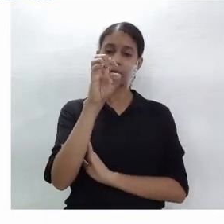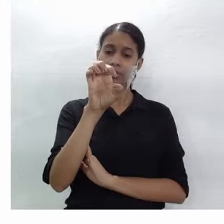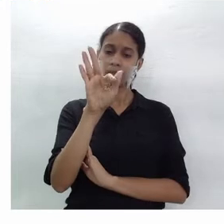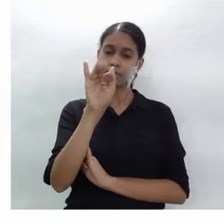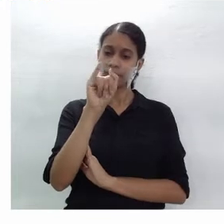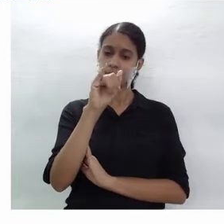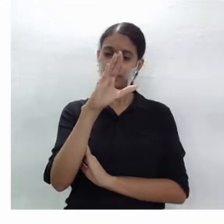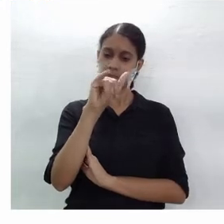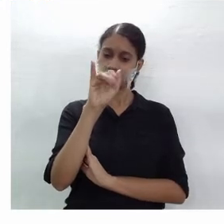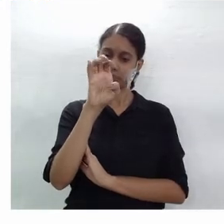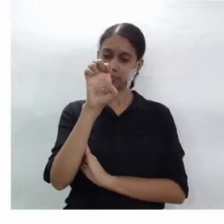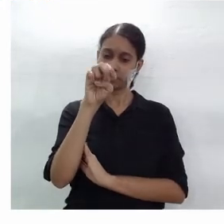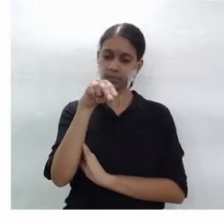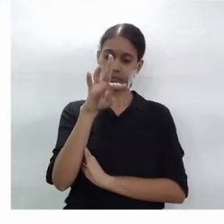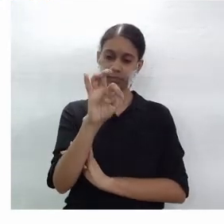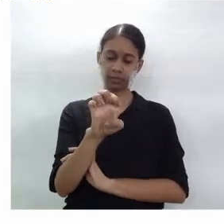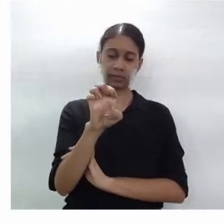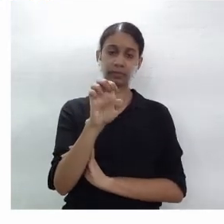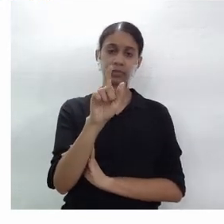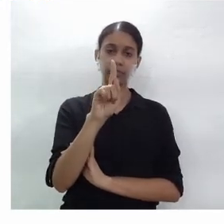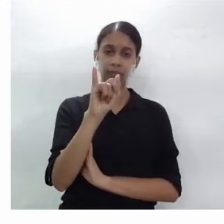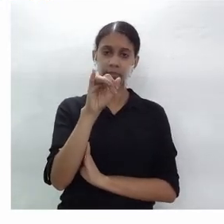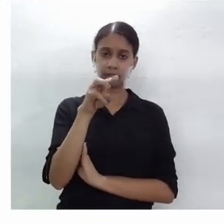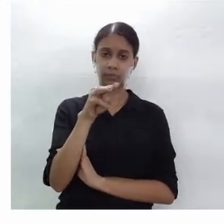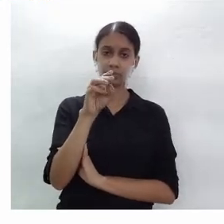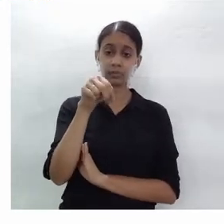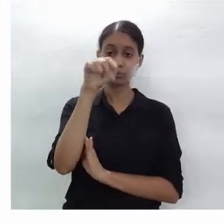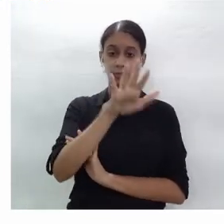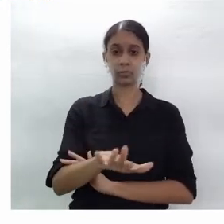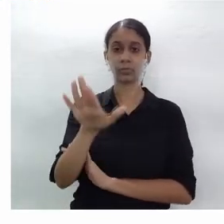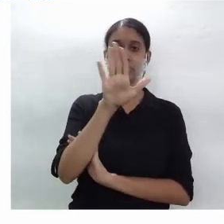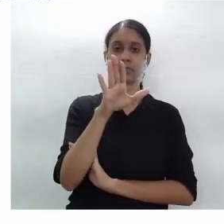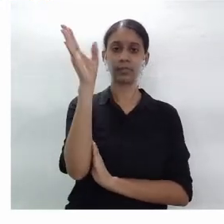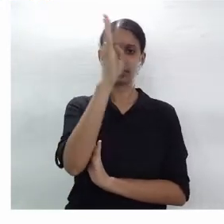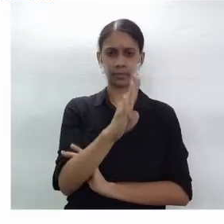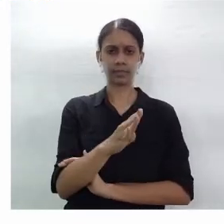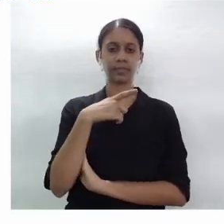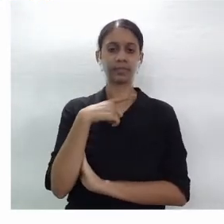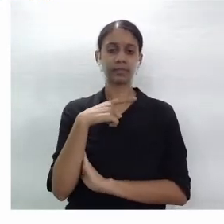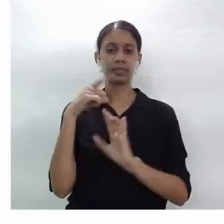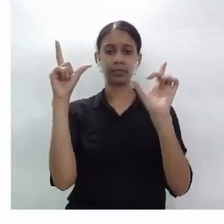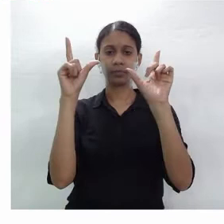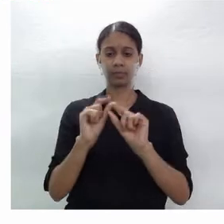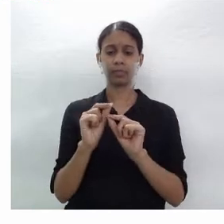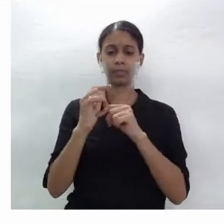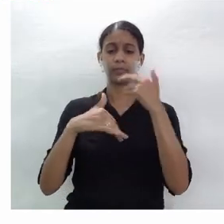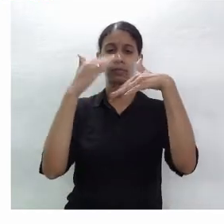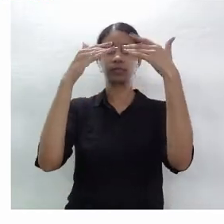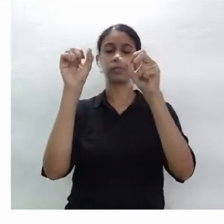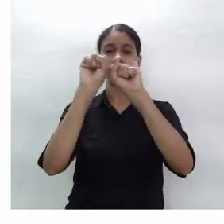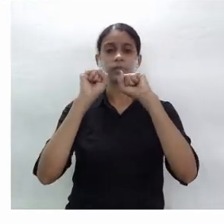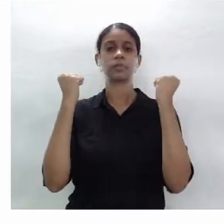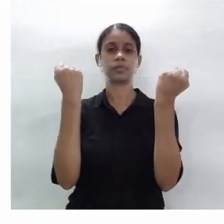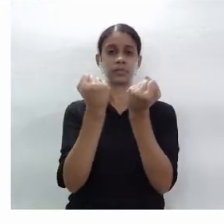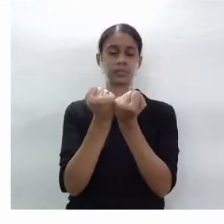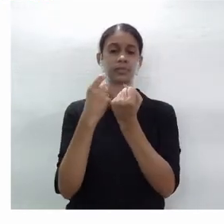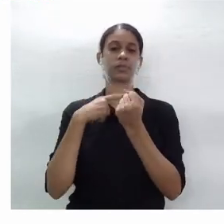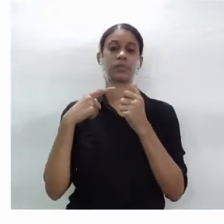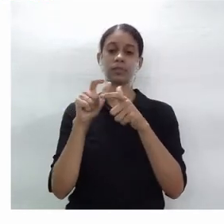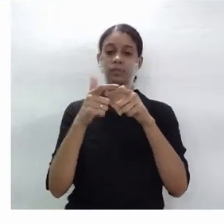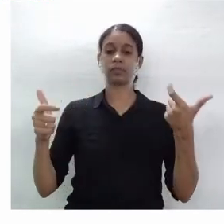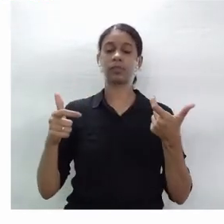vendo que o Nordeste brasileiro é a região do país que tem o menor desenvolvimento social, onde tem as